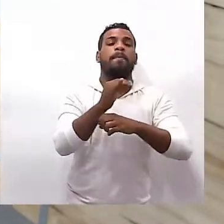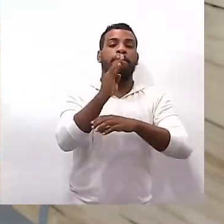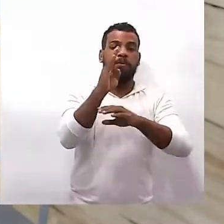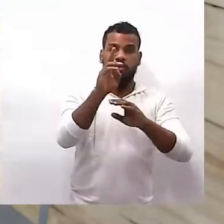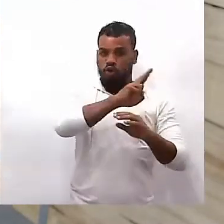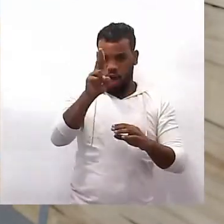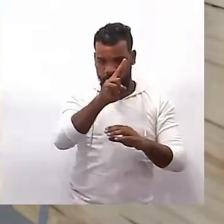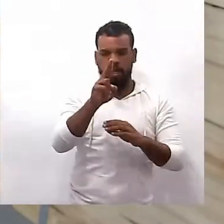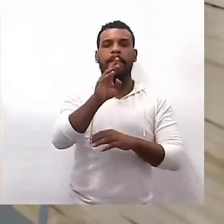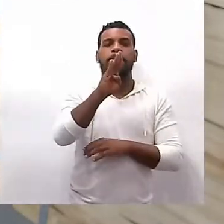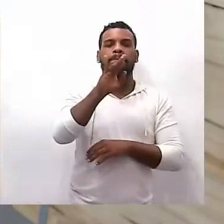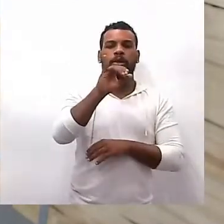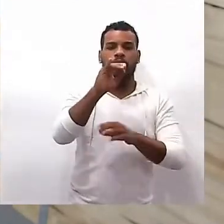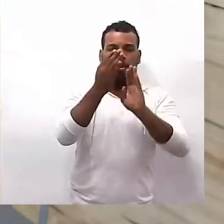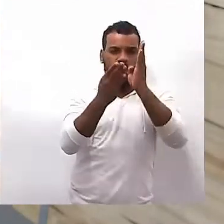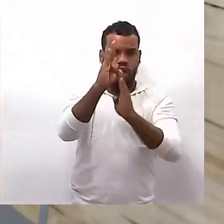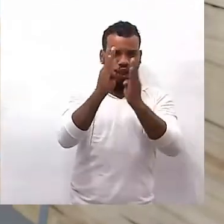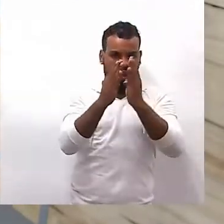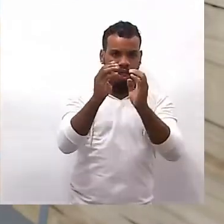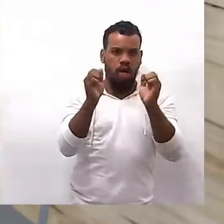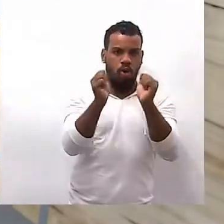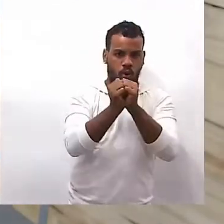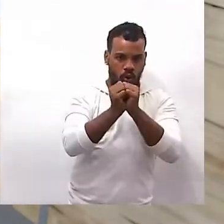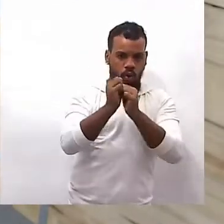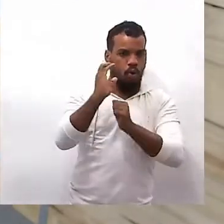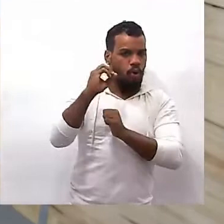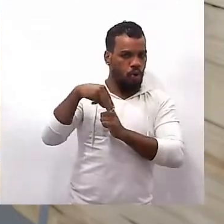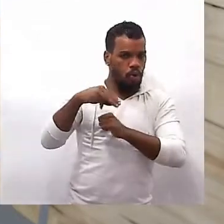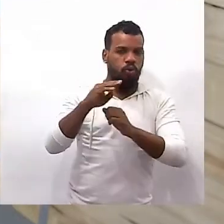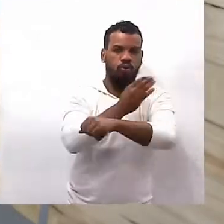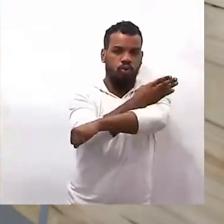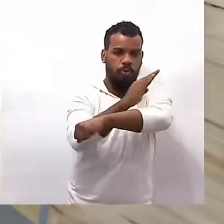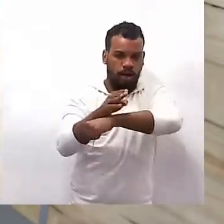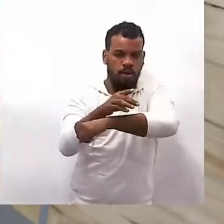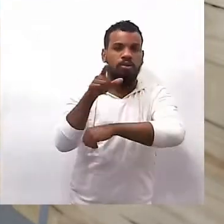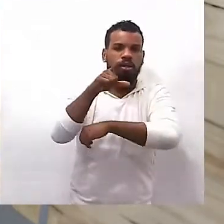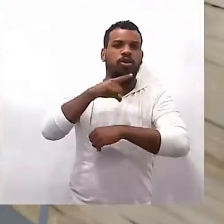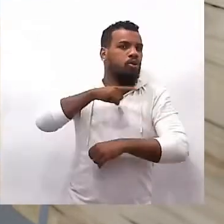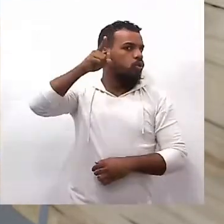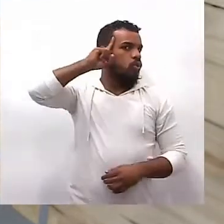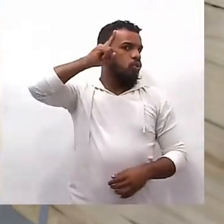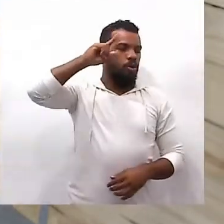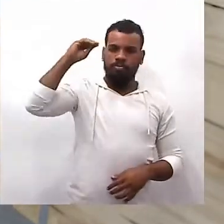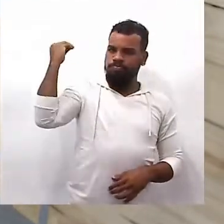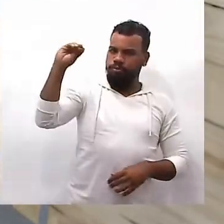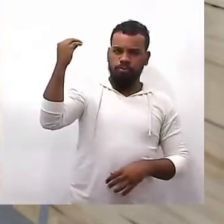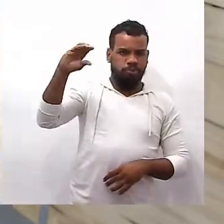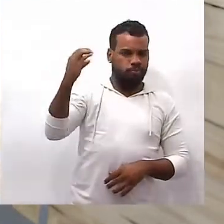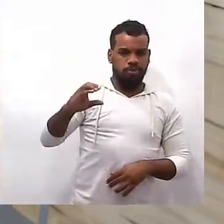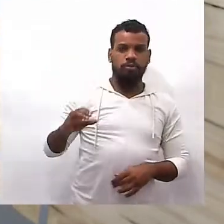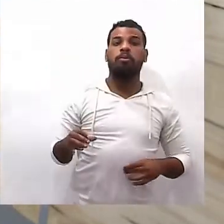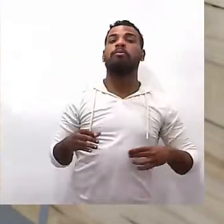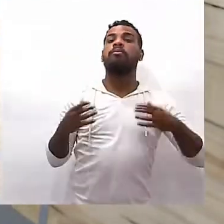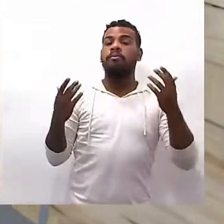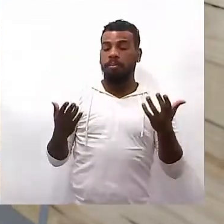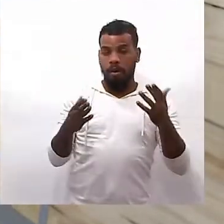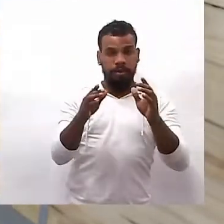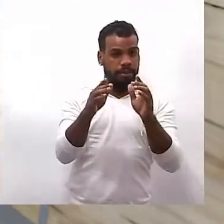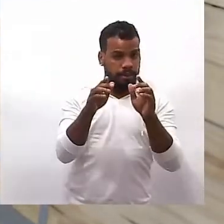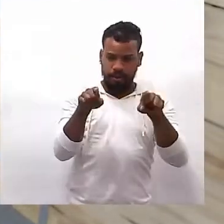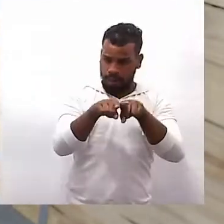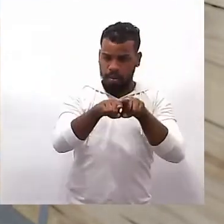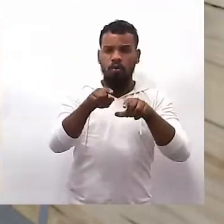se inscreve. Esse mês de janeiro, todo dia tem aula de biologia para o Enem. Todo dia, tá? Eu também vou te ajudar, fora